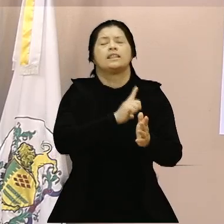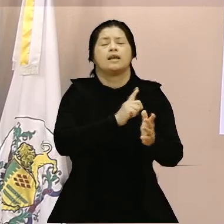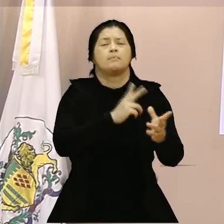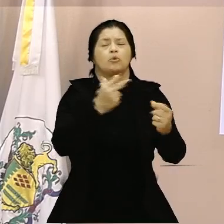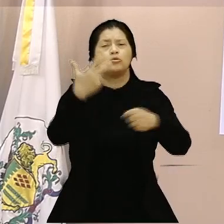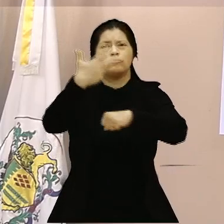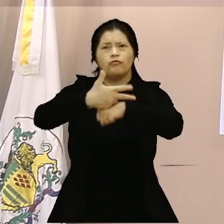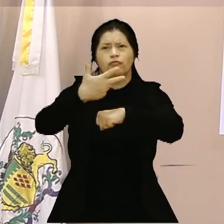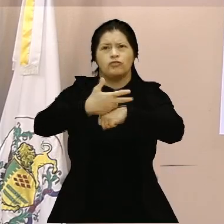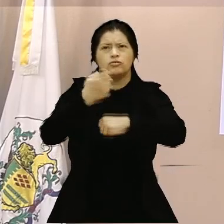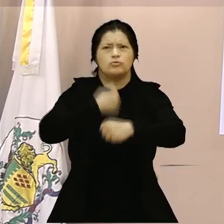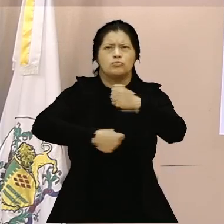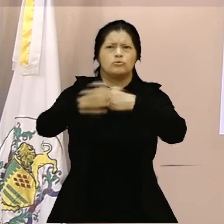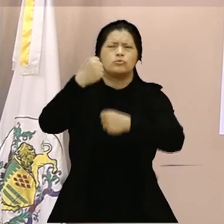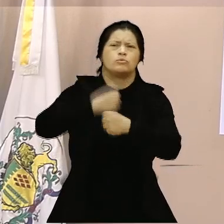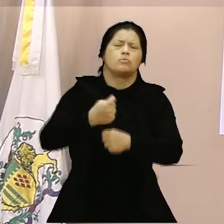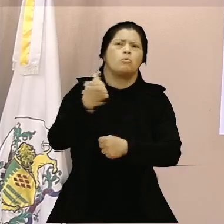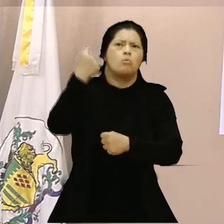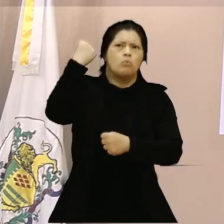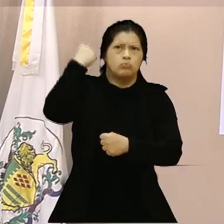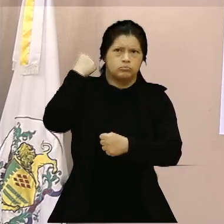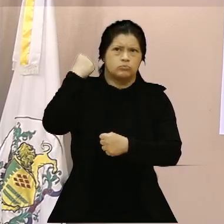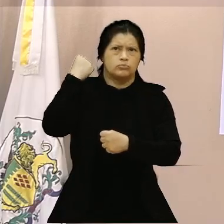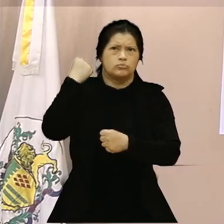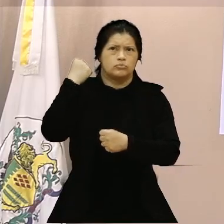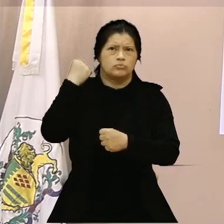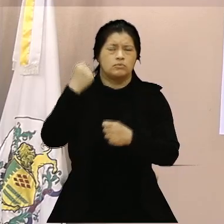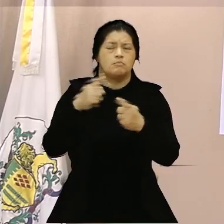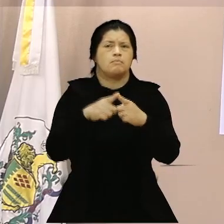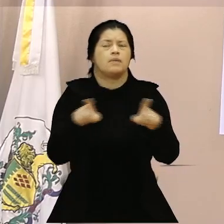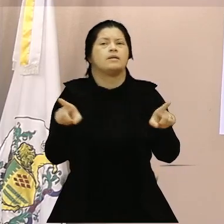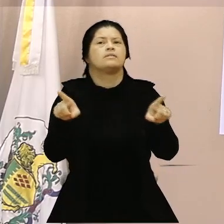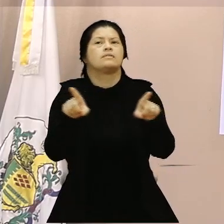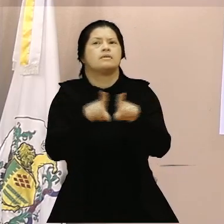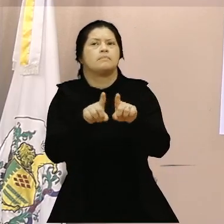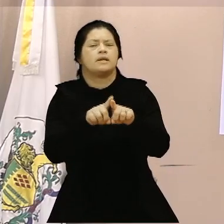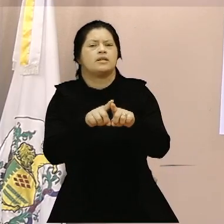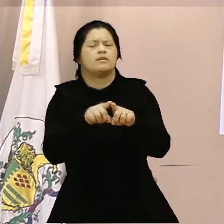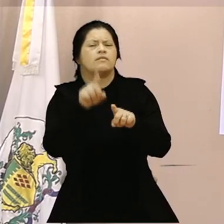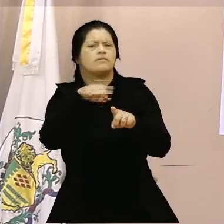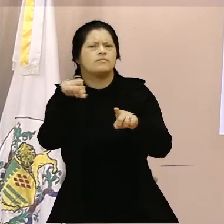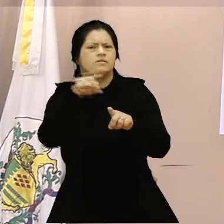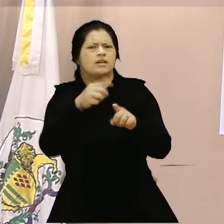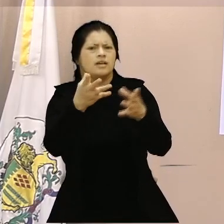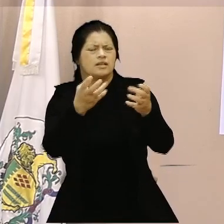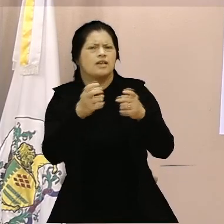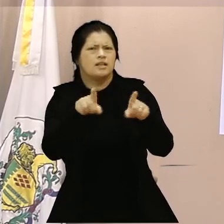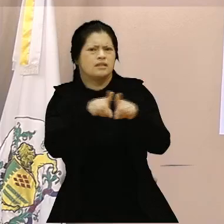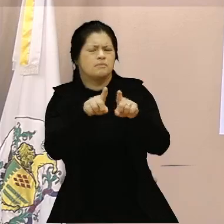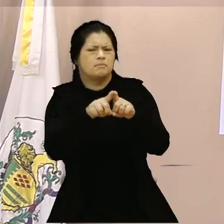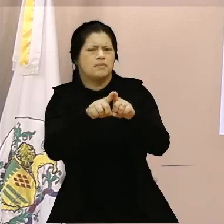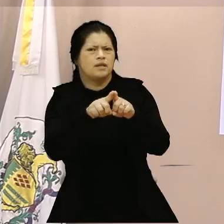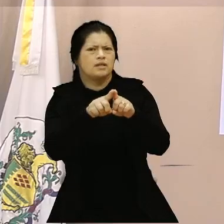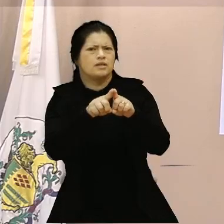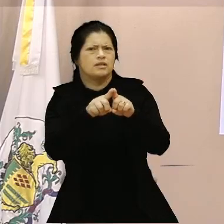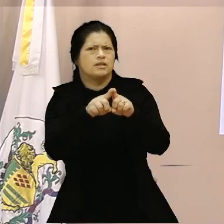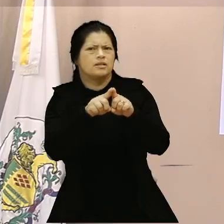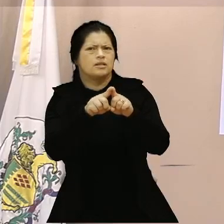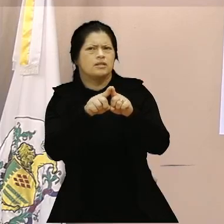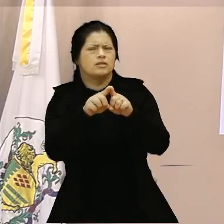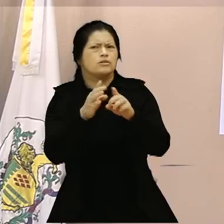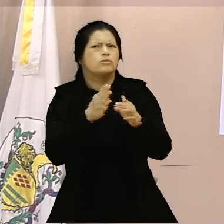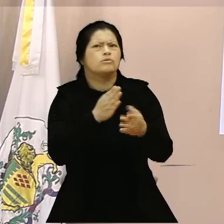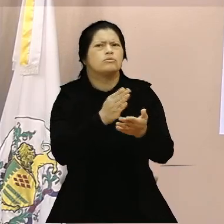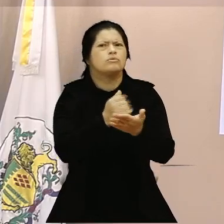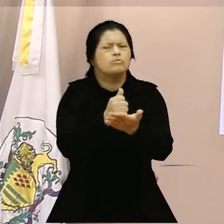de muitos e muitos momentos. Mas também, quem quiser acompanhar, eu convido para que siga, e aos vereadores, inclusive, que ainda